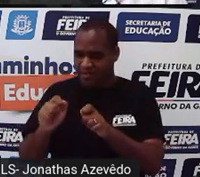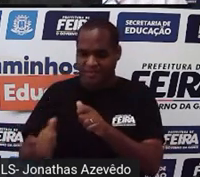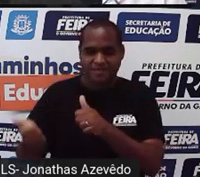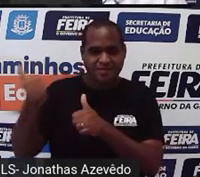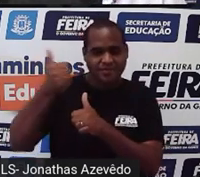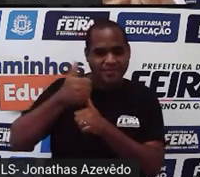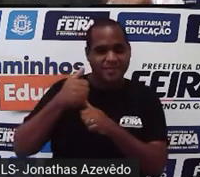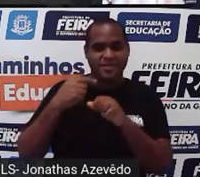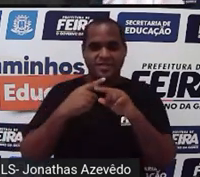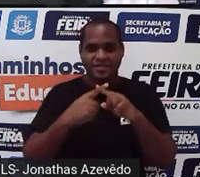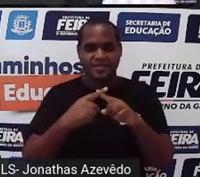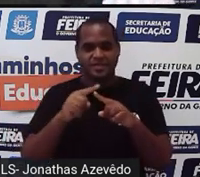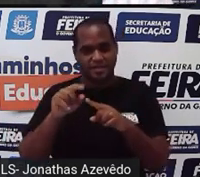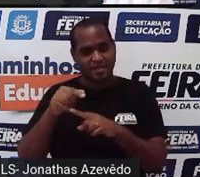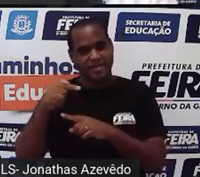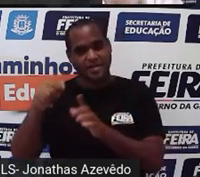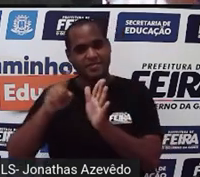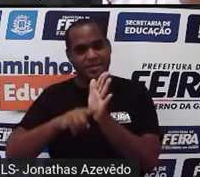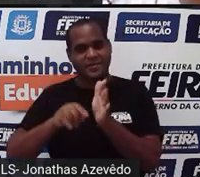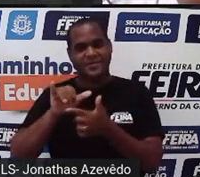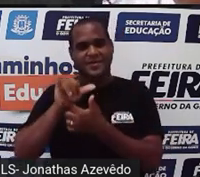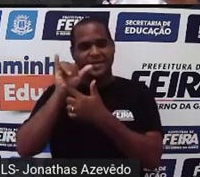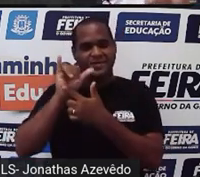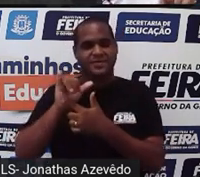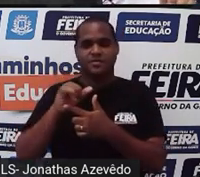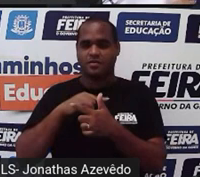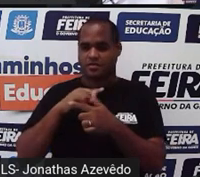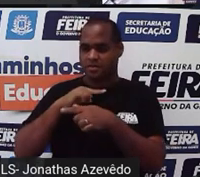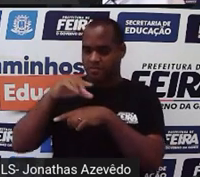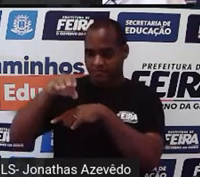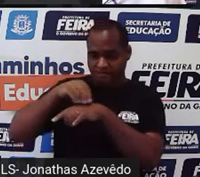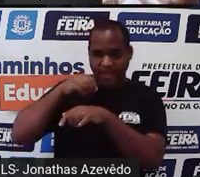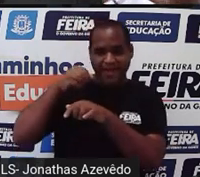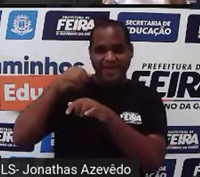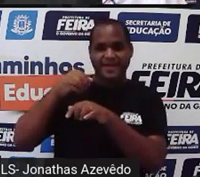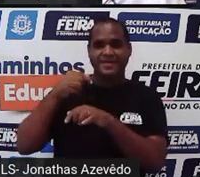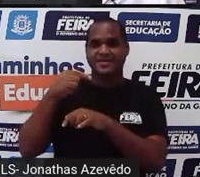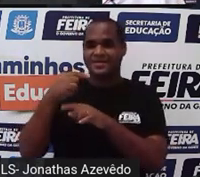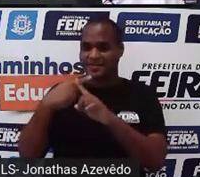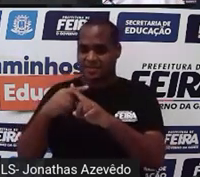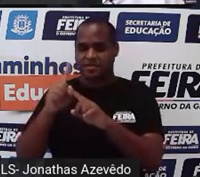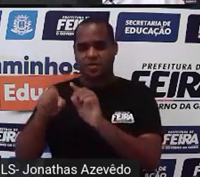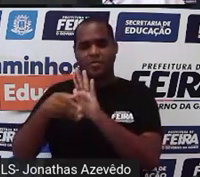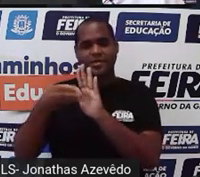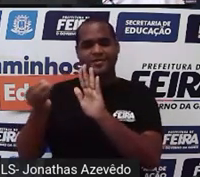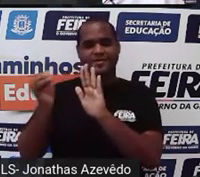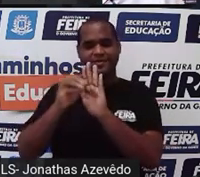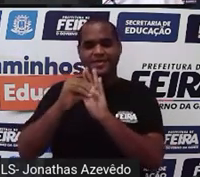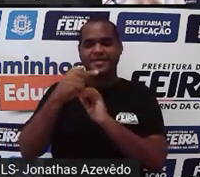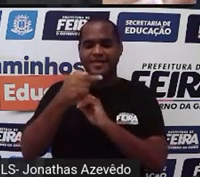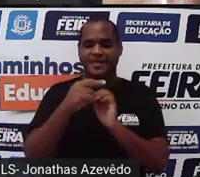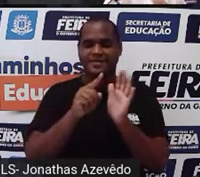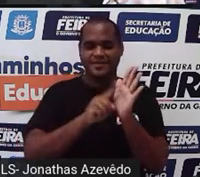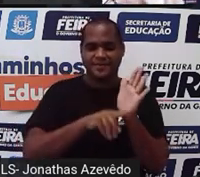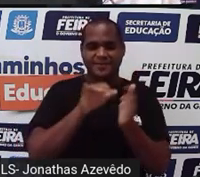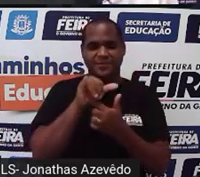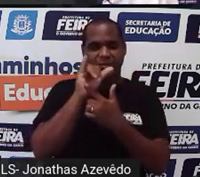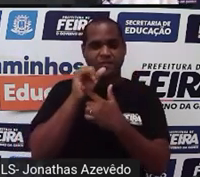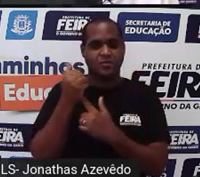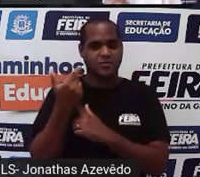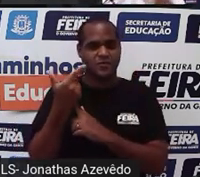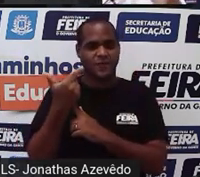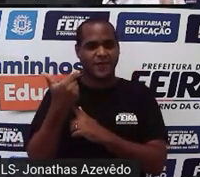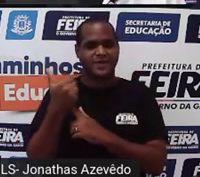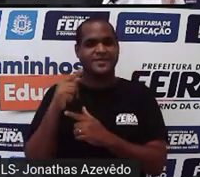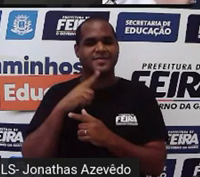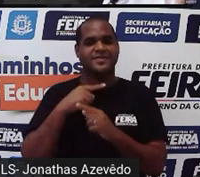substituir X por 7 - Y eu tiro x e coloca o 7 - Y Então hoje tem 12